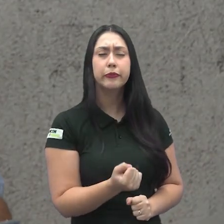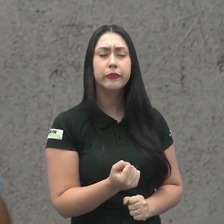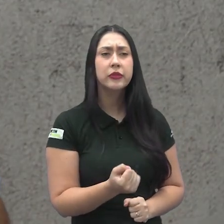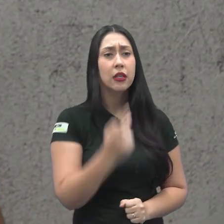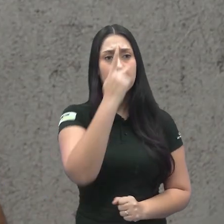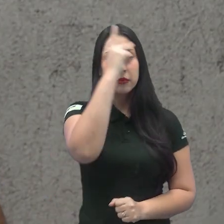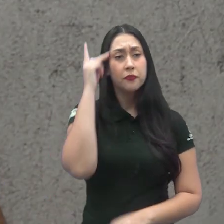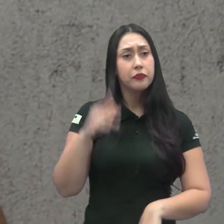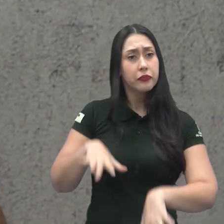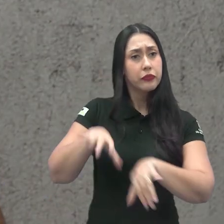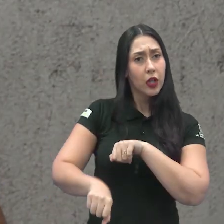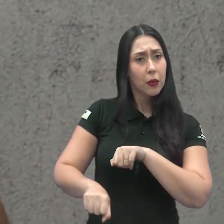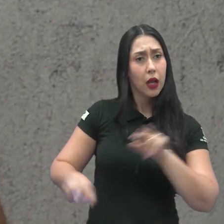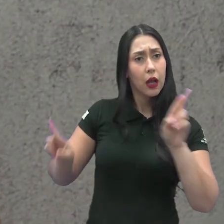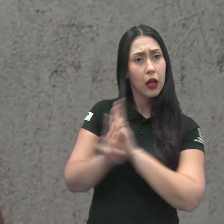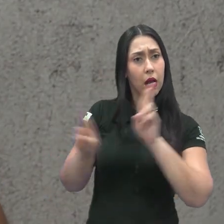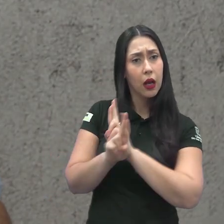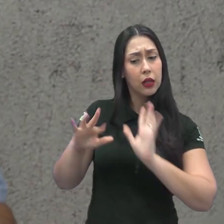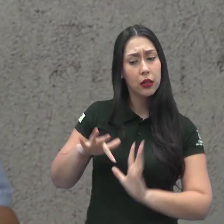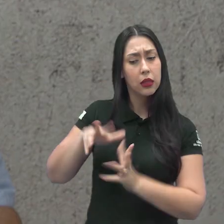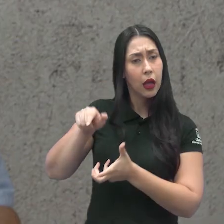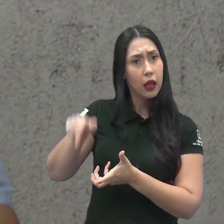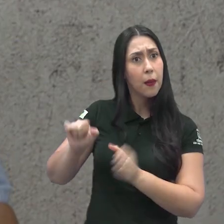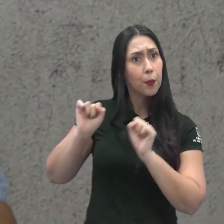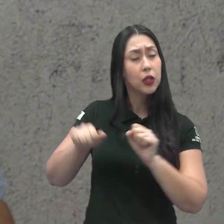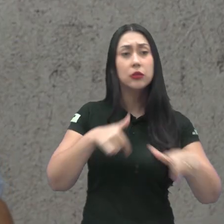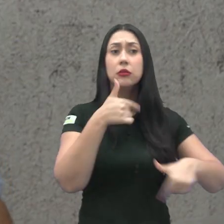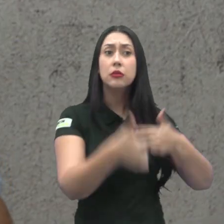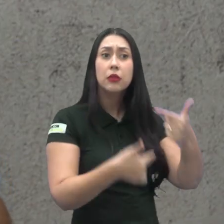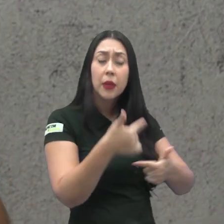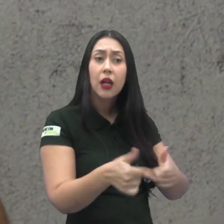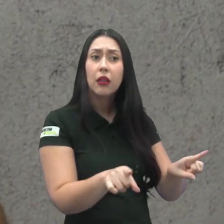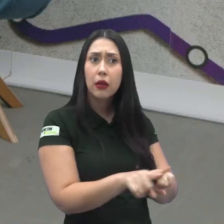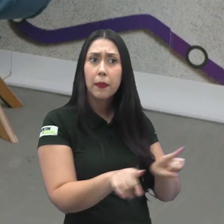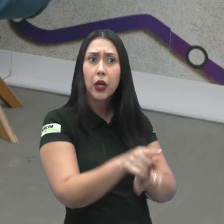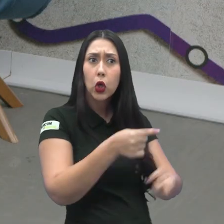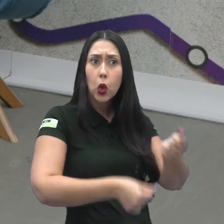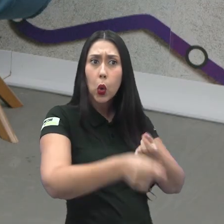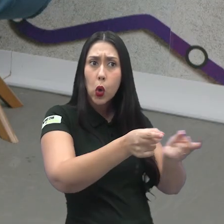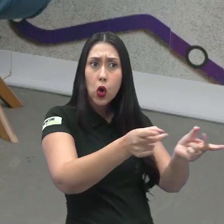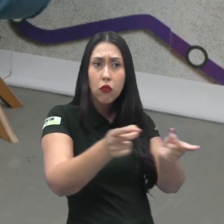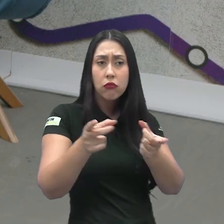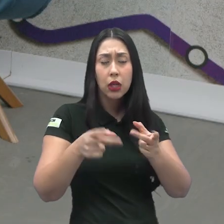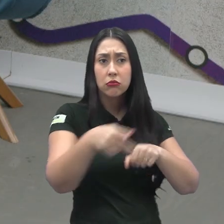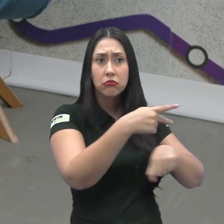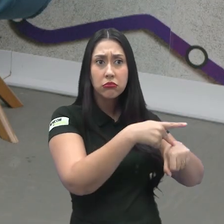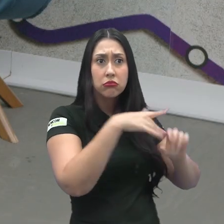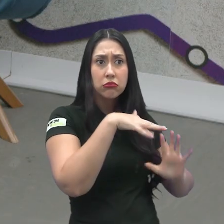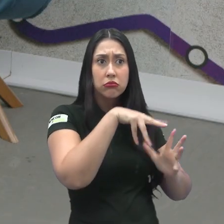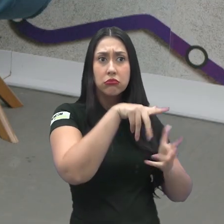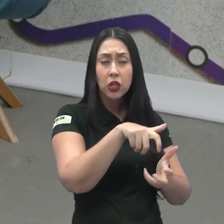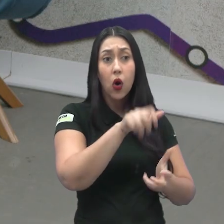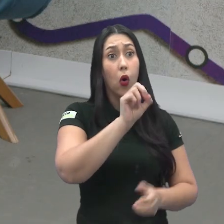E quem se forma em relações internacionais, ele pode atuar diretamente com o comércio exterior, né? Ao